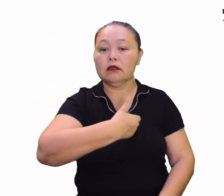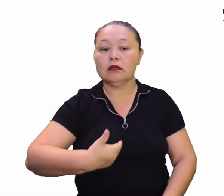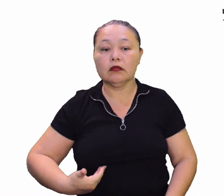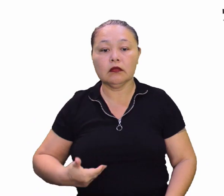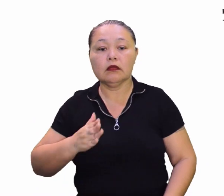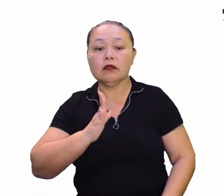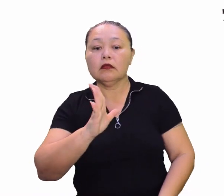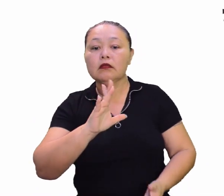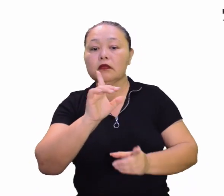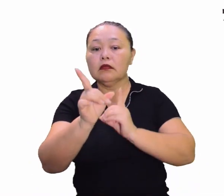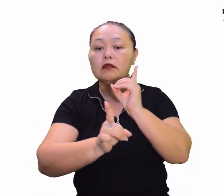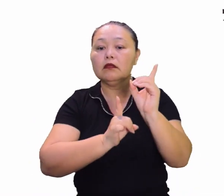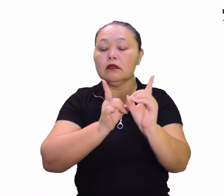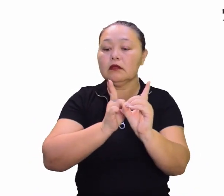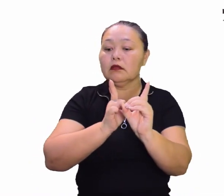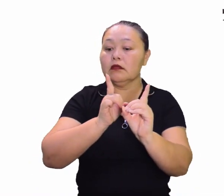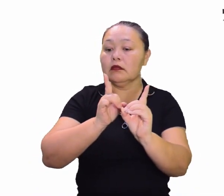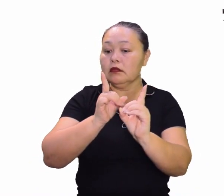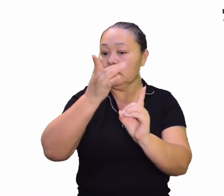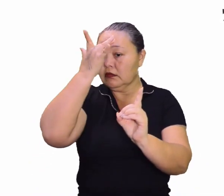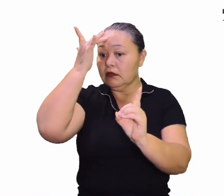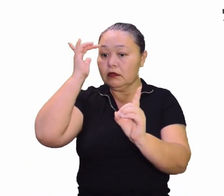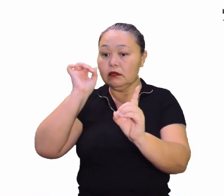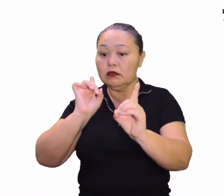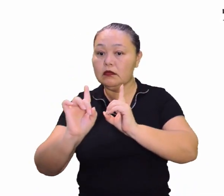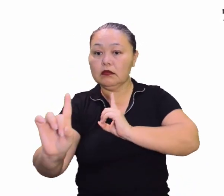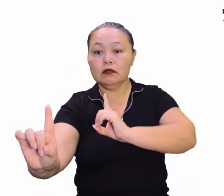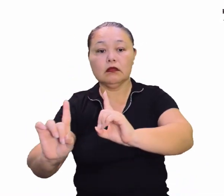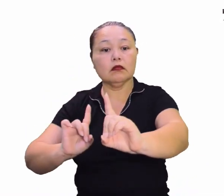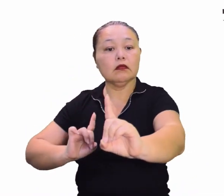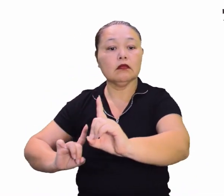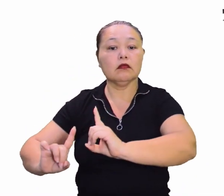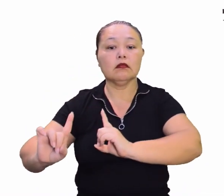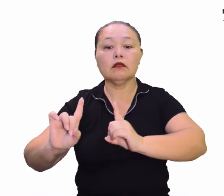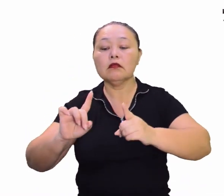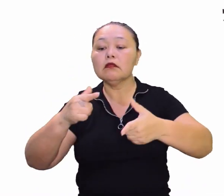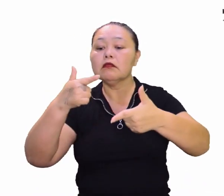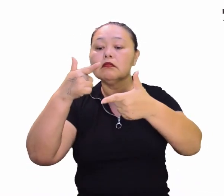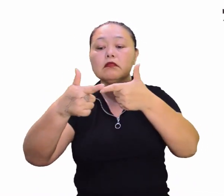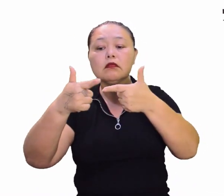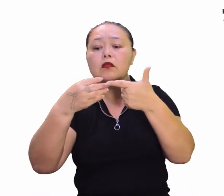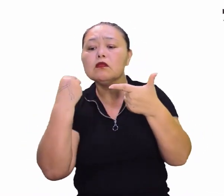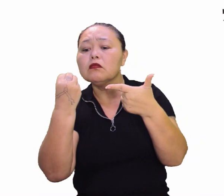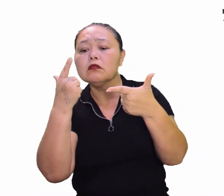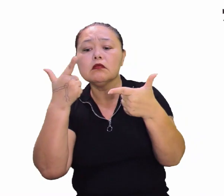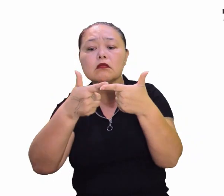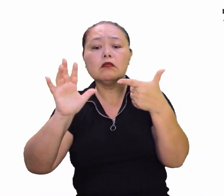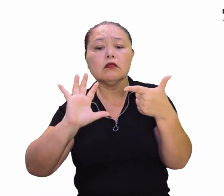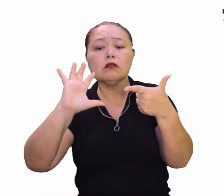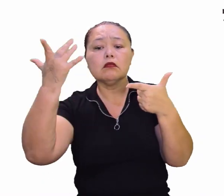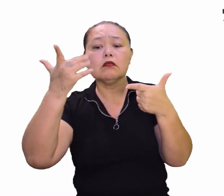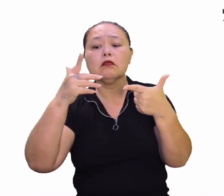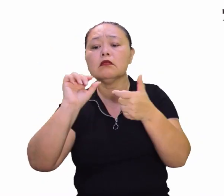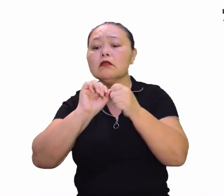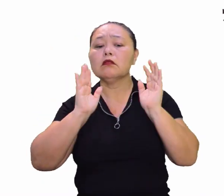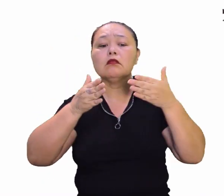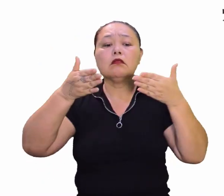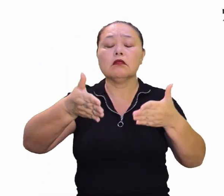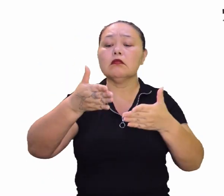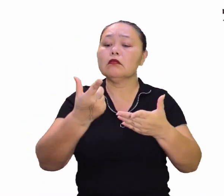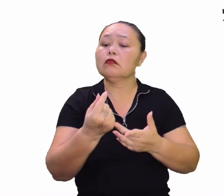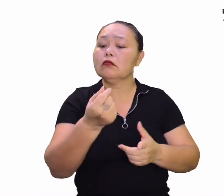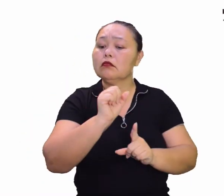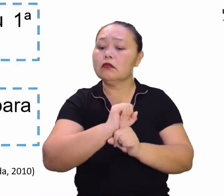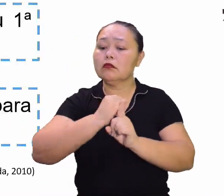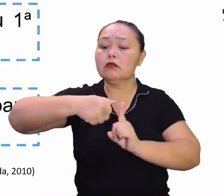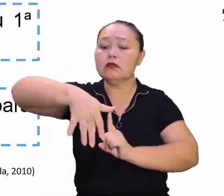à dinâmica dos fluxos populacionais e no enfrentamento de problemas de ordem econômico-social.